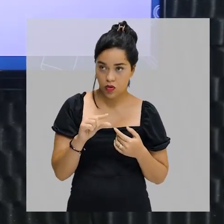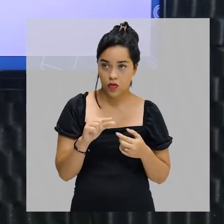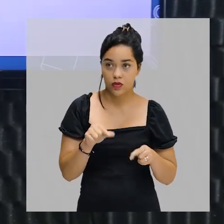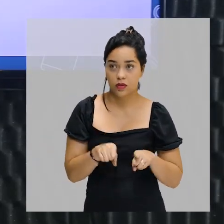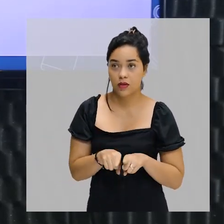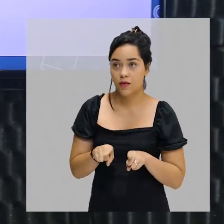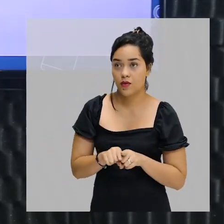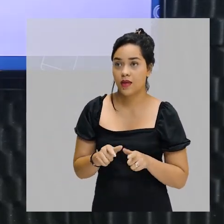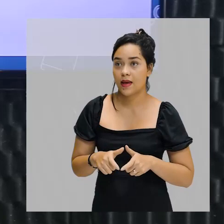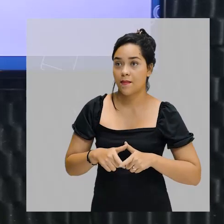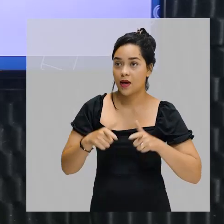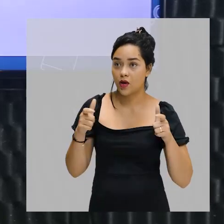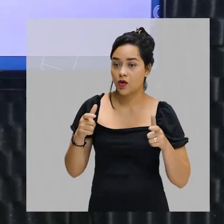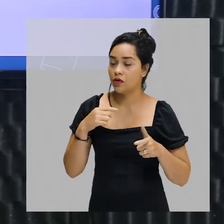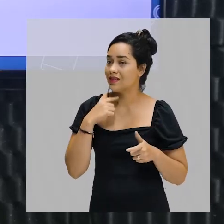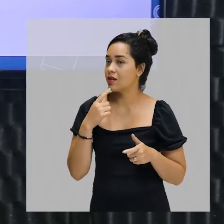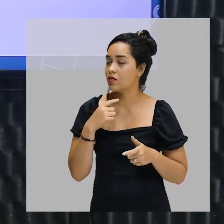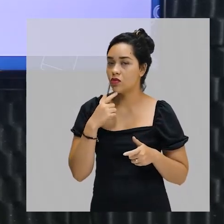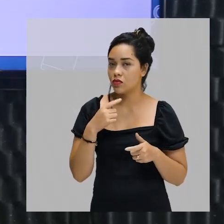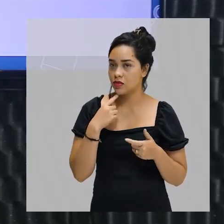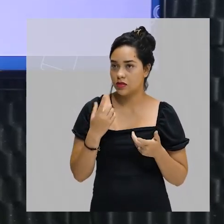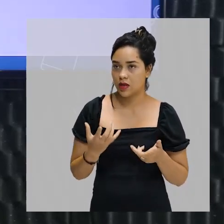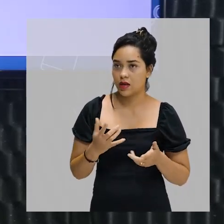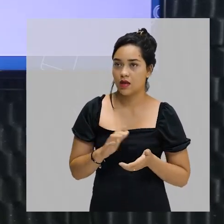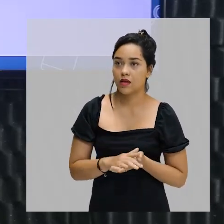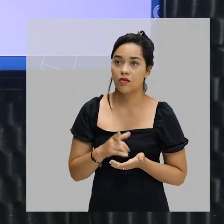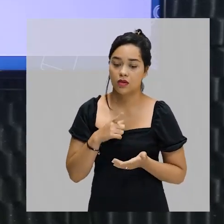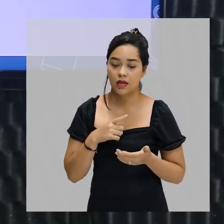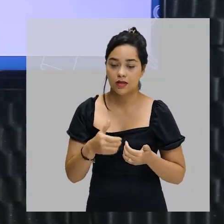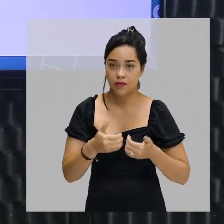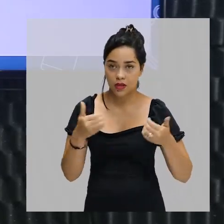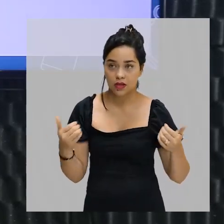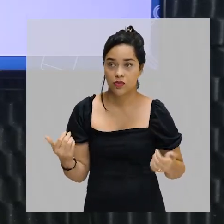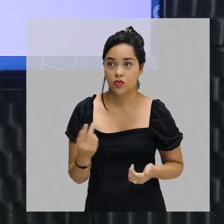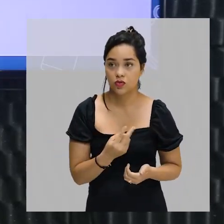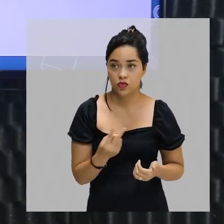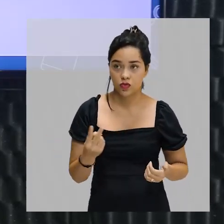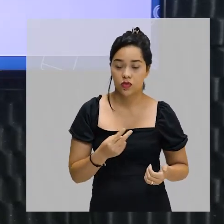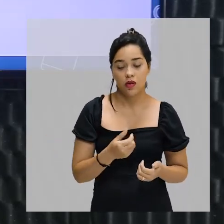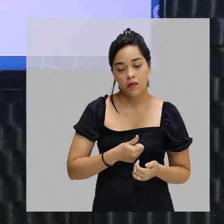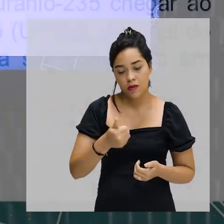o que é maior ele não consegue passar. Então, nós temos a separação dos dois. Então,